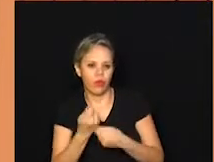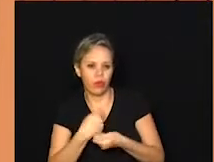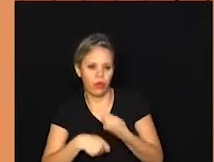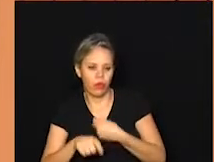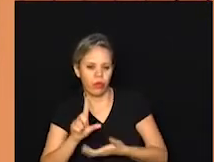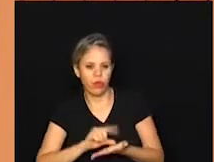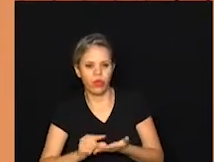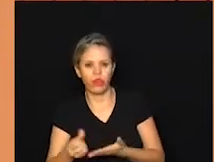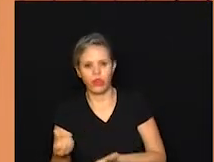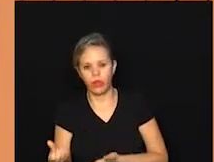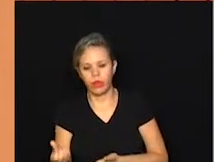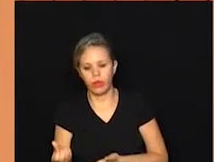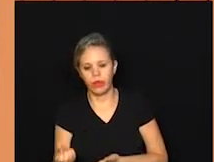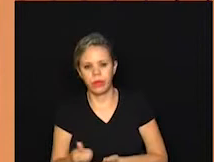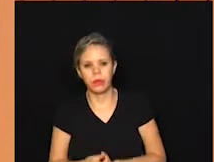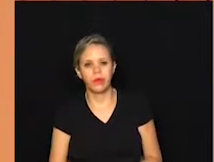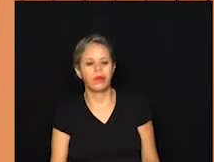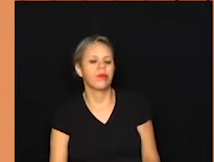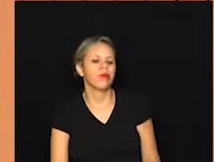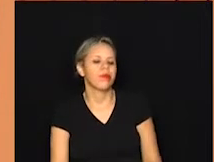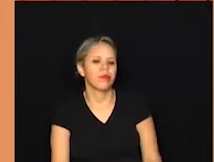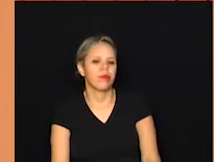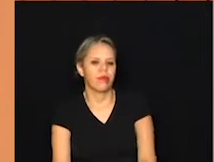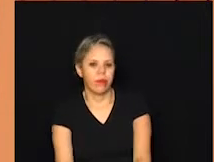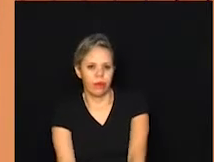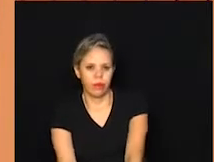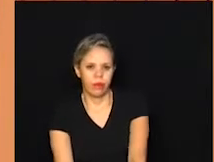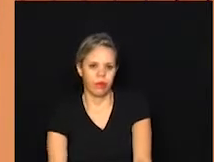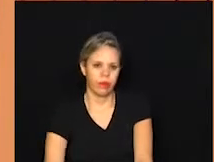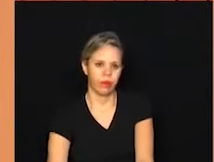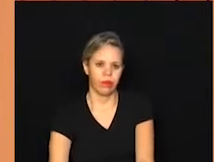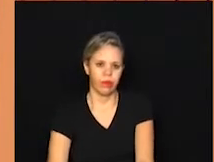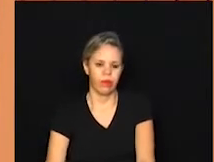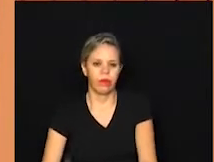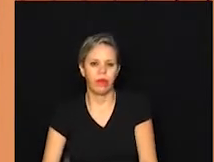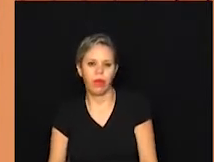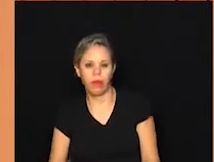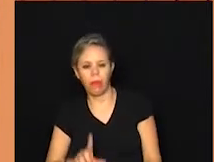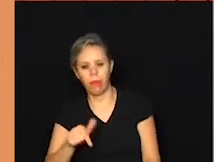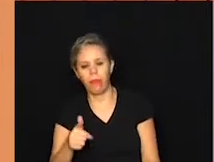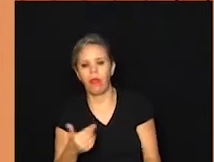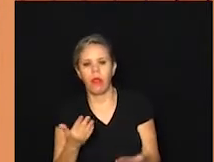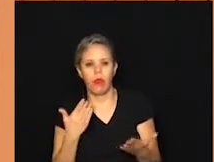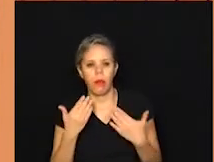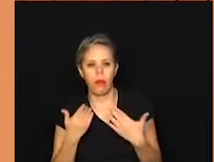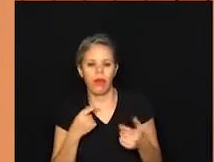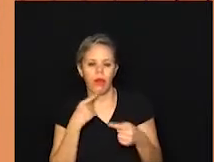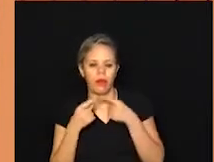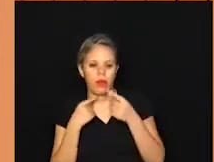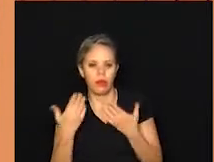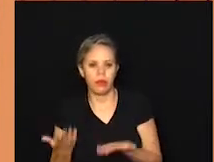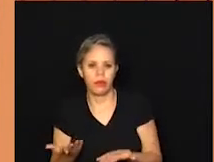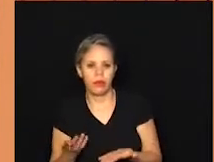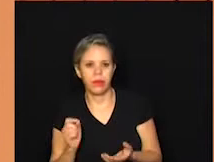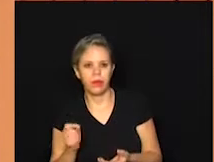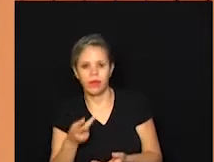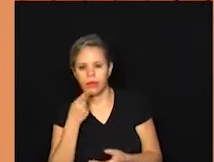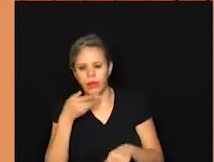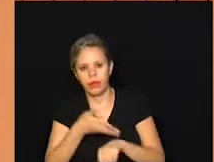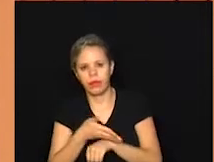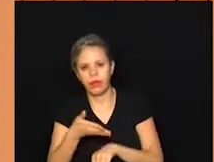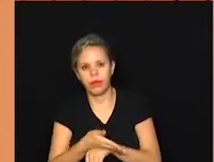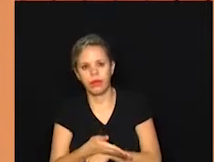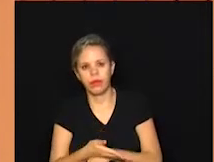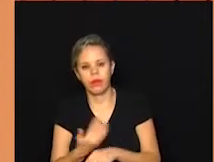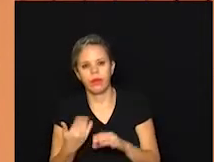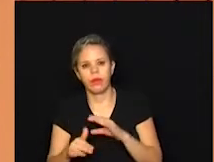artigo 6º especificamente. Pode ser? E a gente faz uma rodada com esses questionamentos aqui, e quem quiser participar,